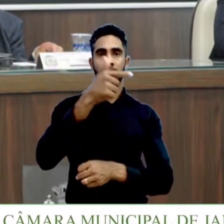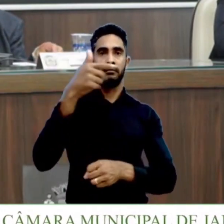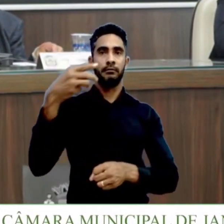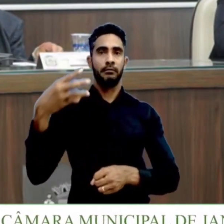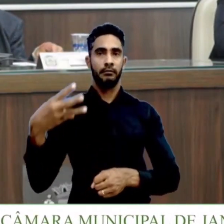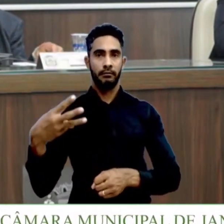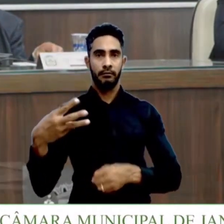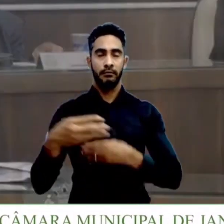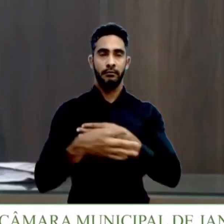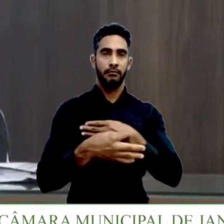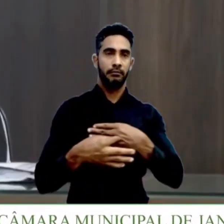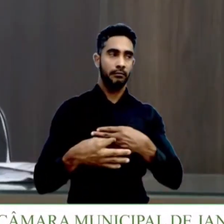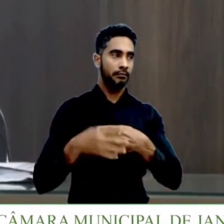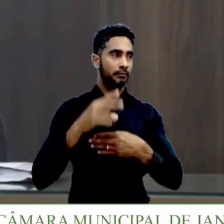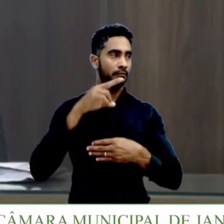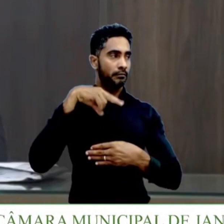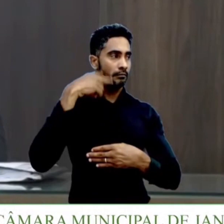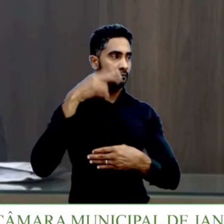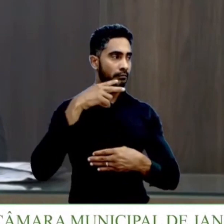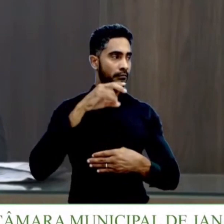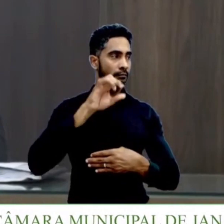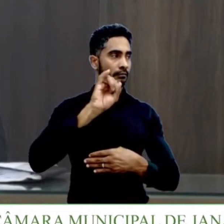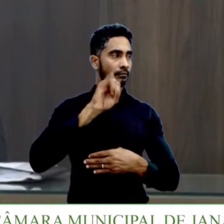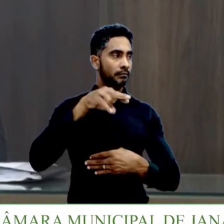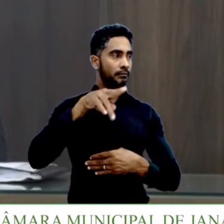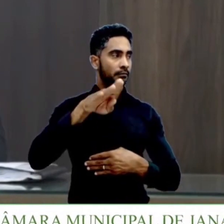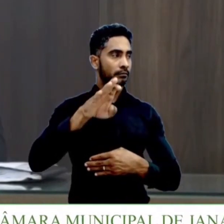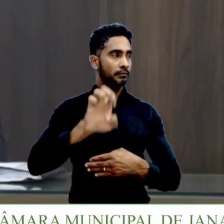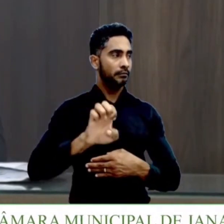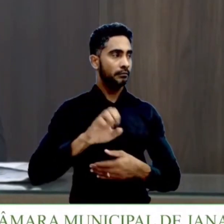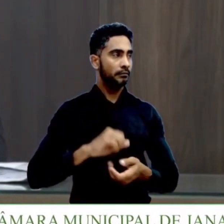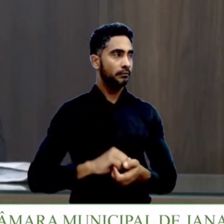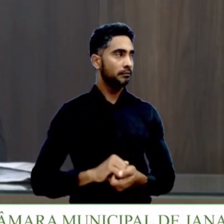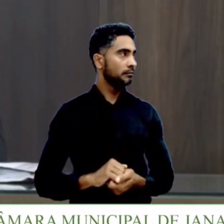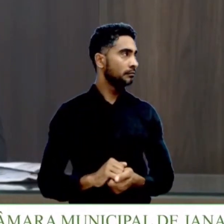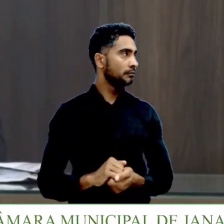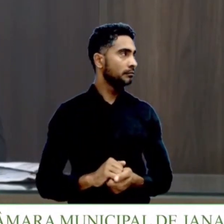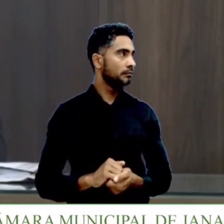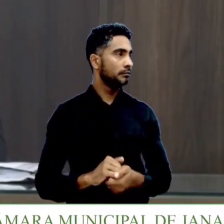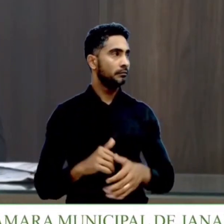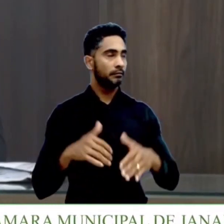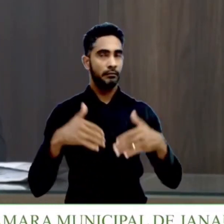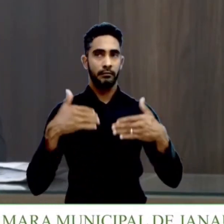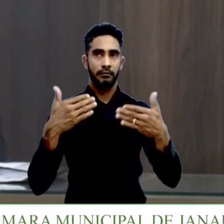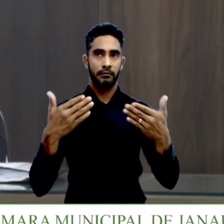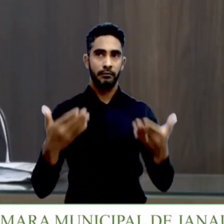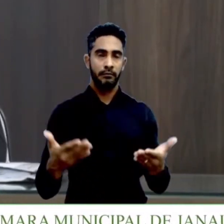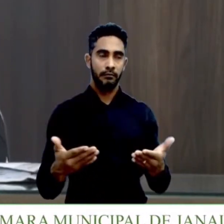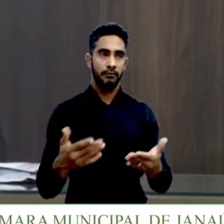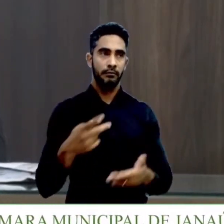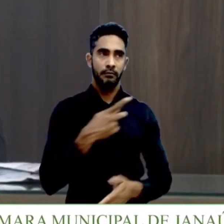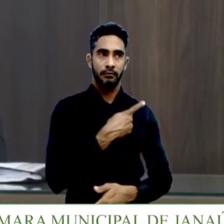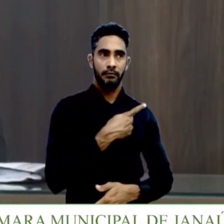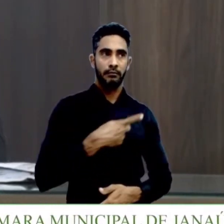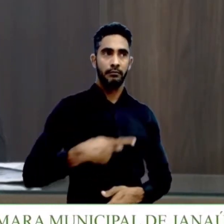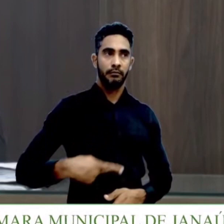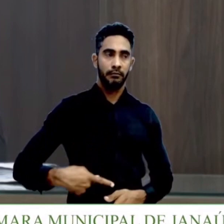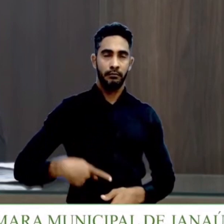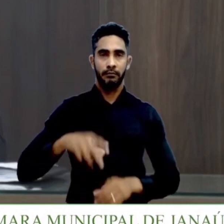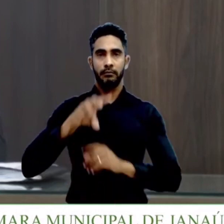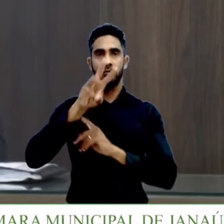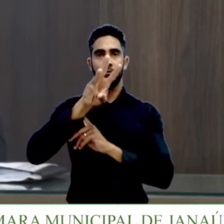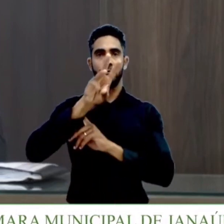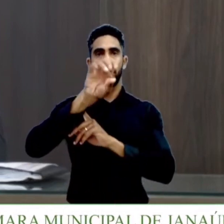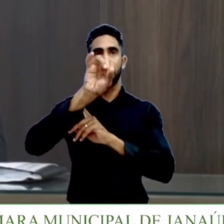007/2023. Autoria, vereadora Islane da Silva Pedro. Excelentíssimo senhor presidente Willis